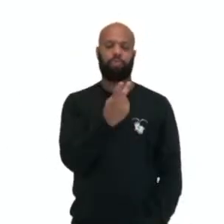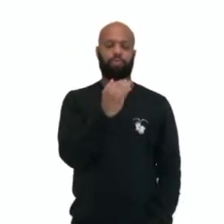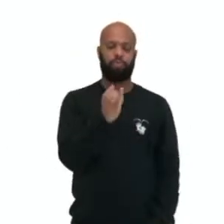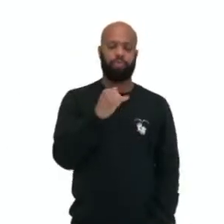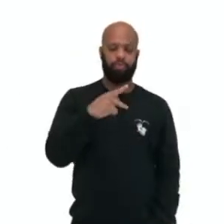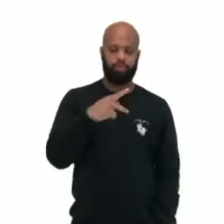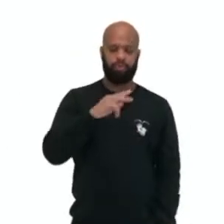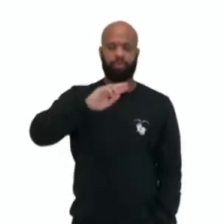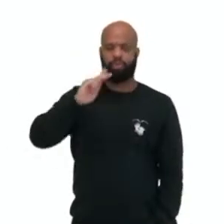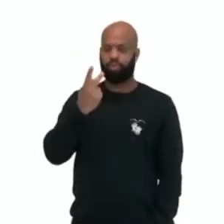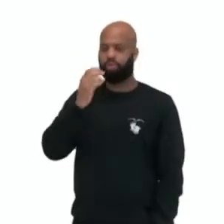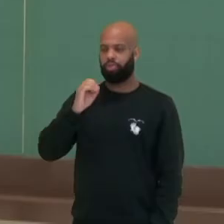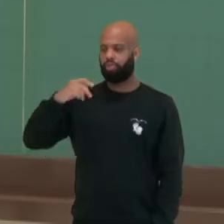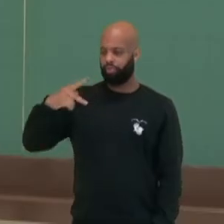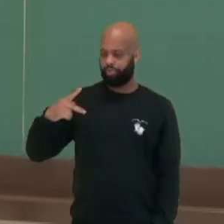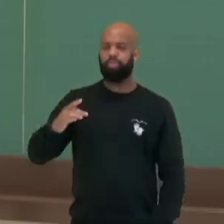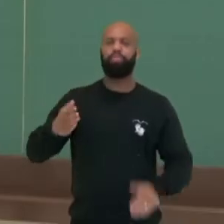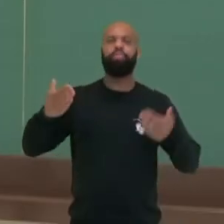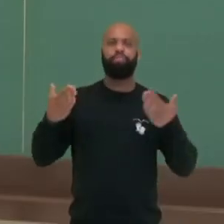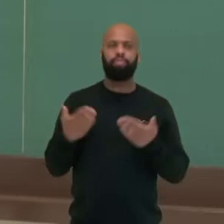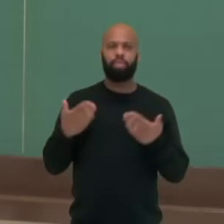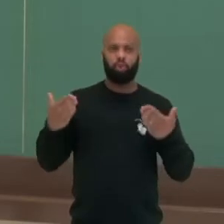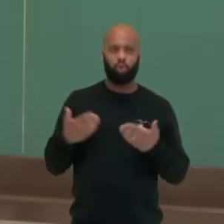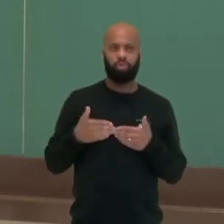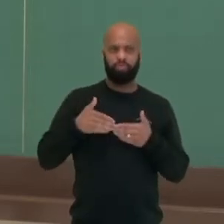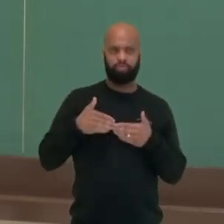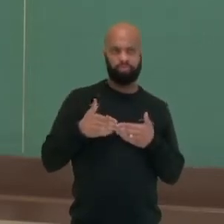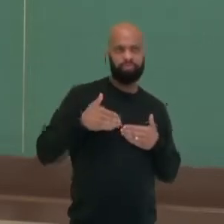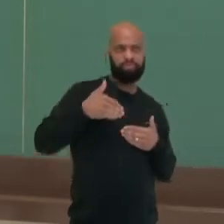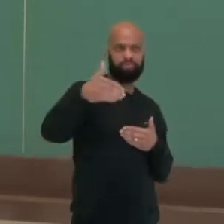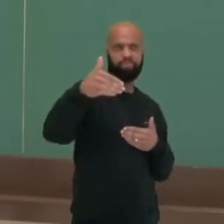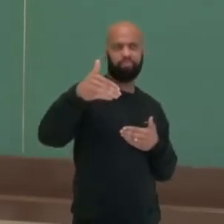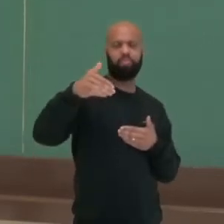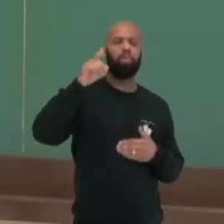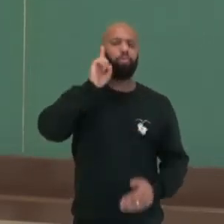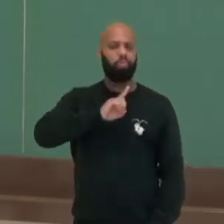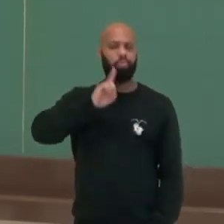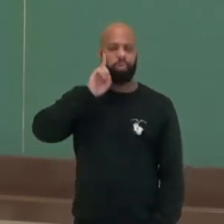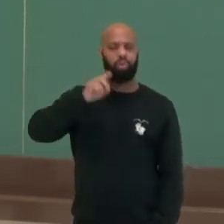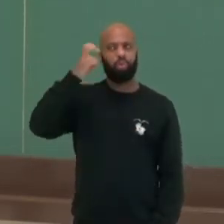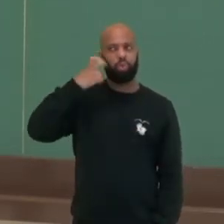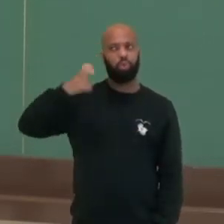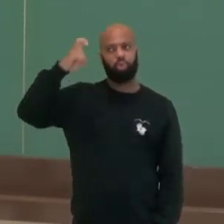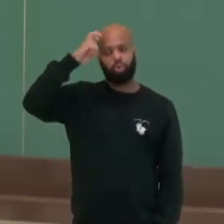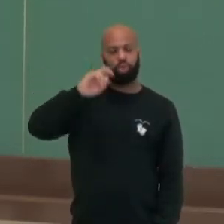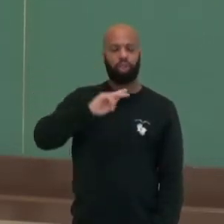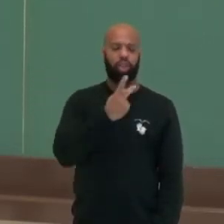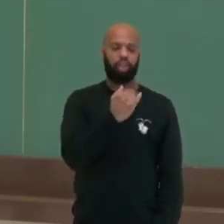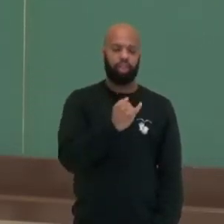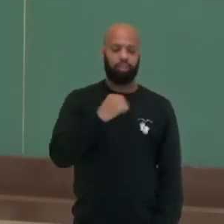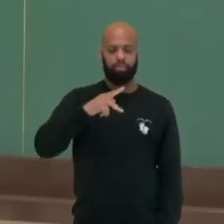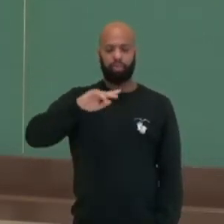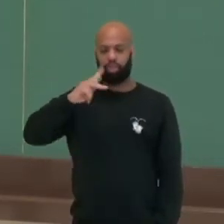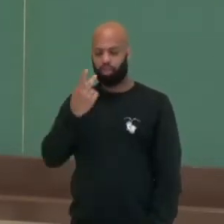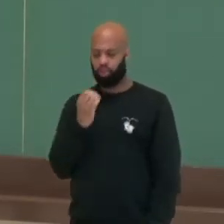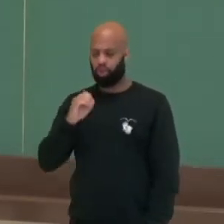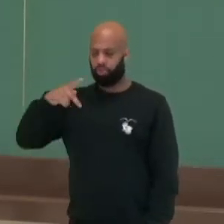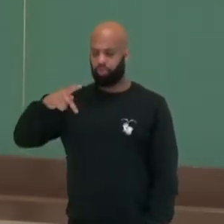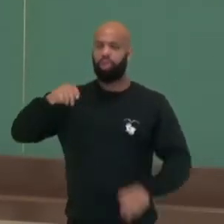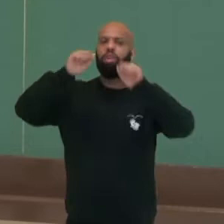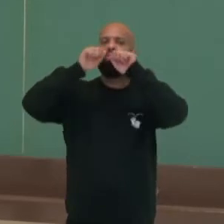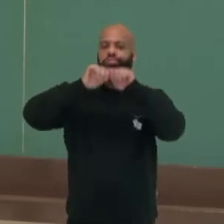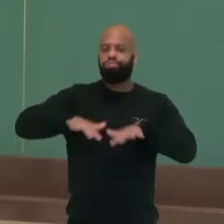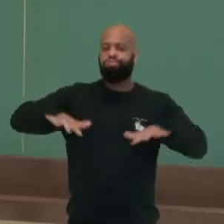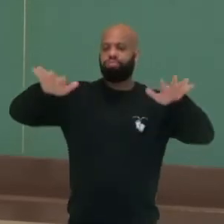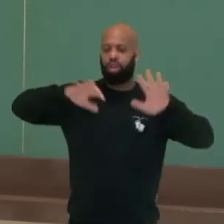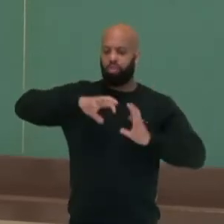tá? A partir dos Estados Unidos, a cultura hip hop acabou se espalhando pelo mundo, né? E